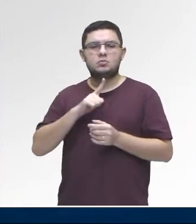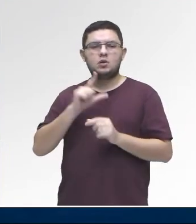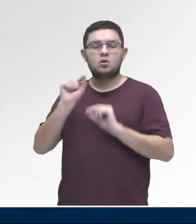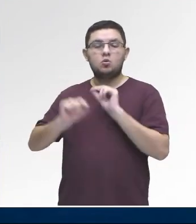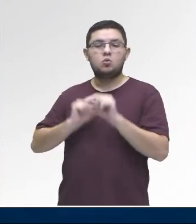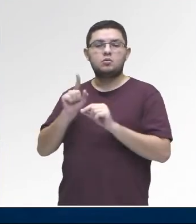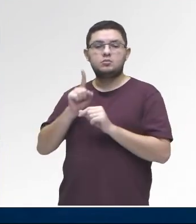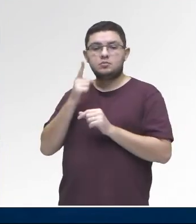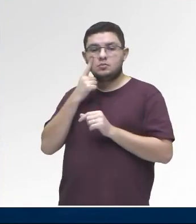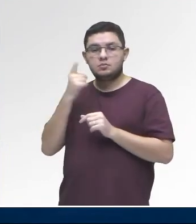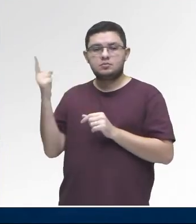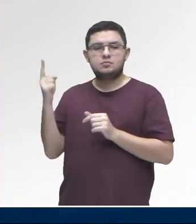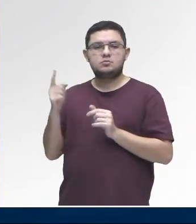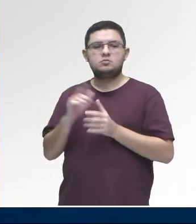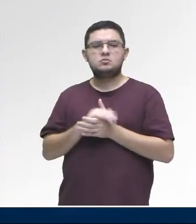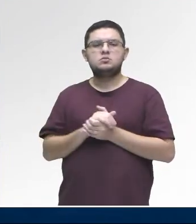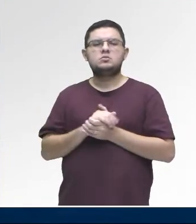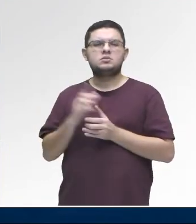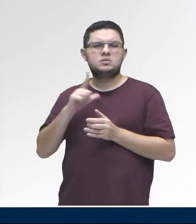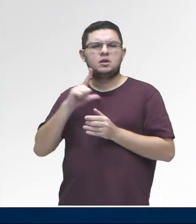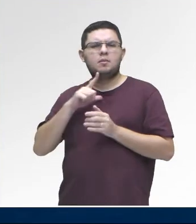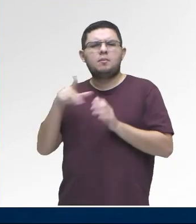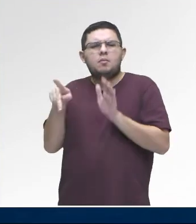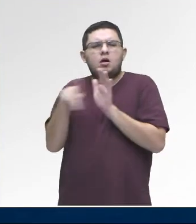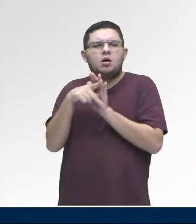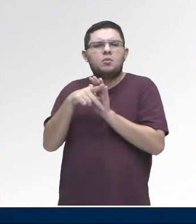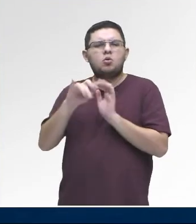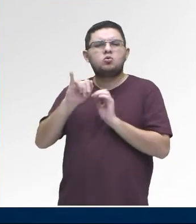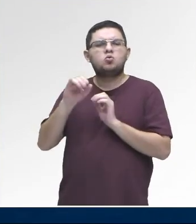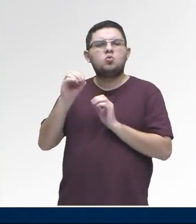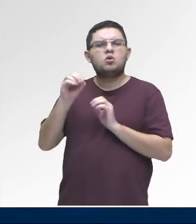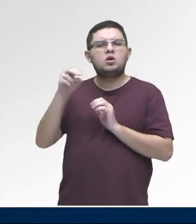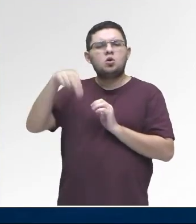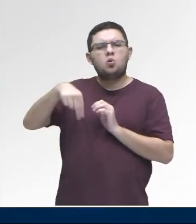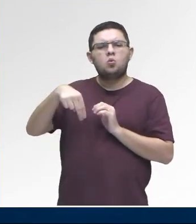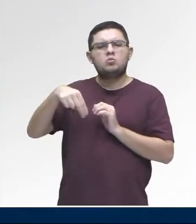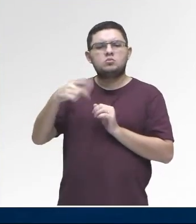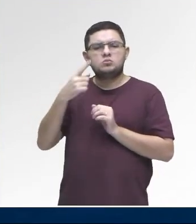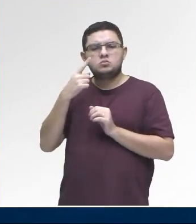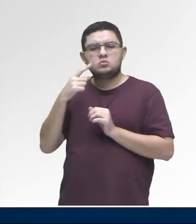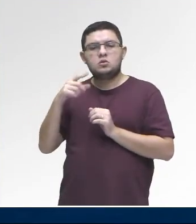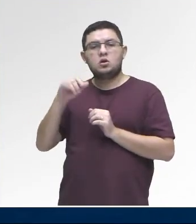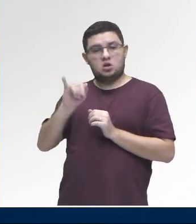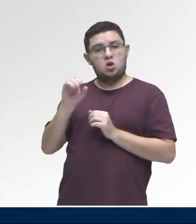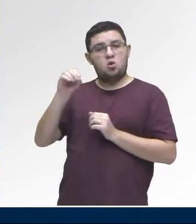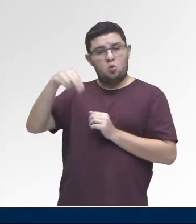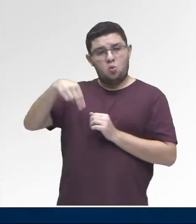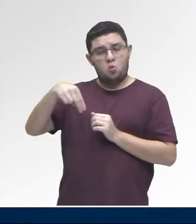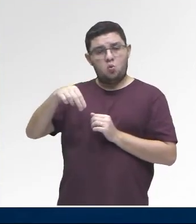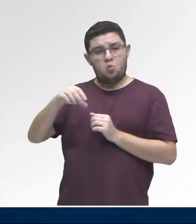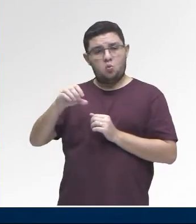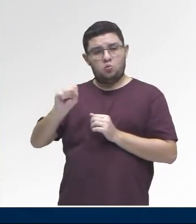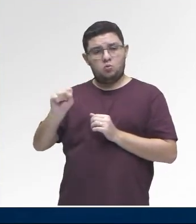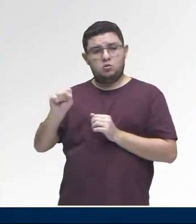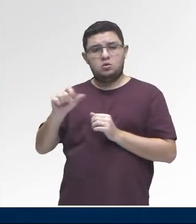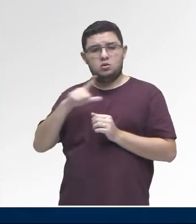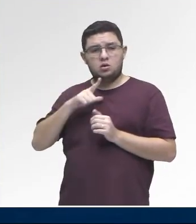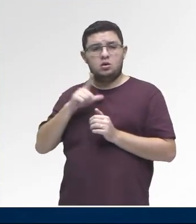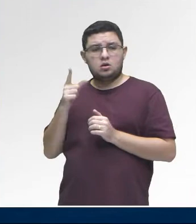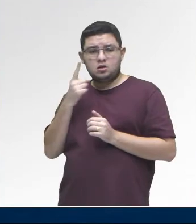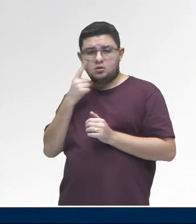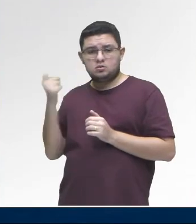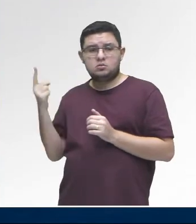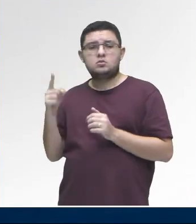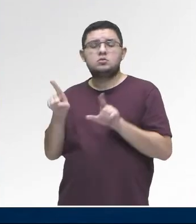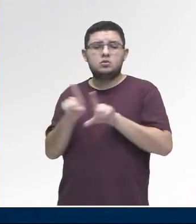concentração dos íons, as concentrações molares dos íons, e